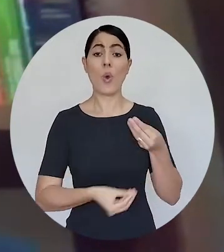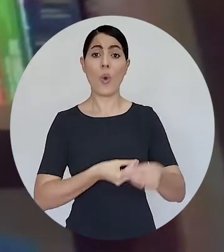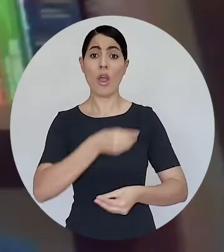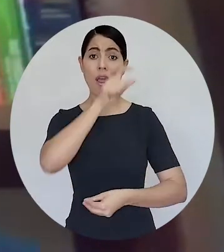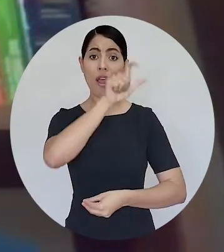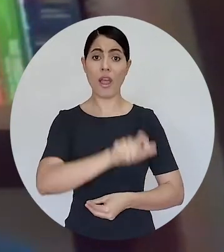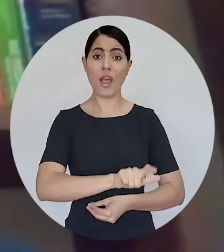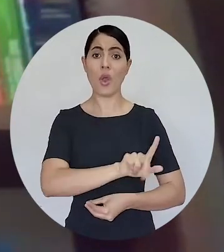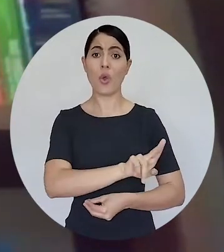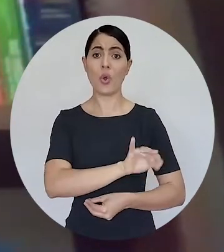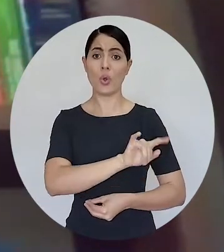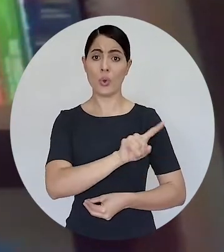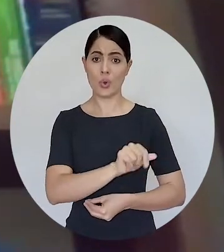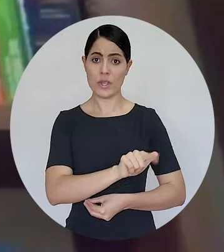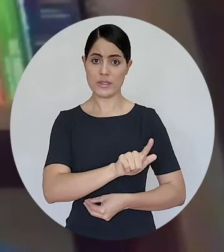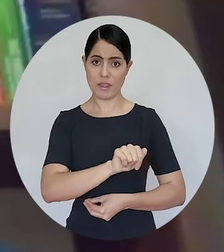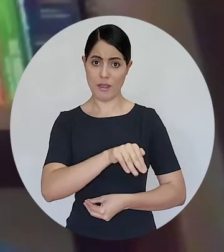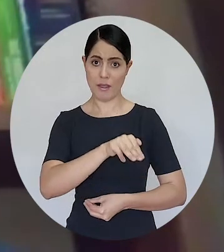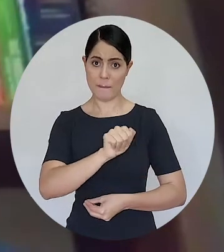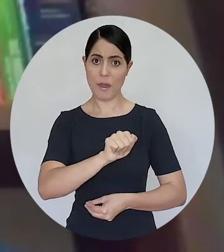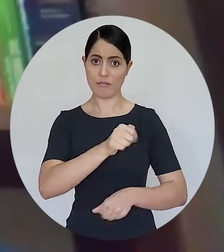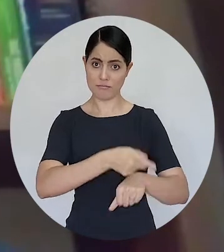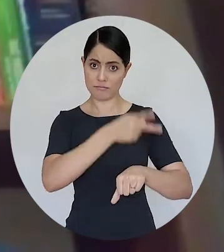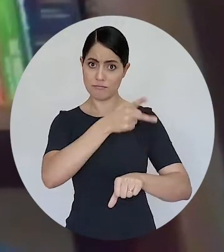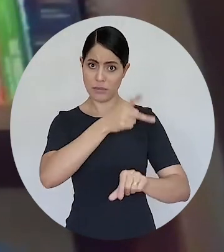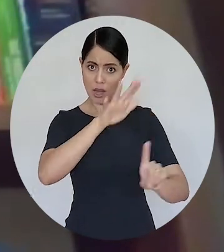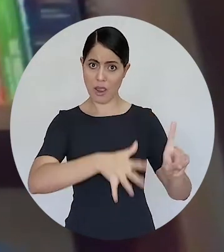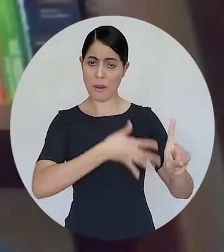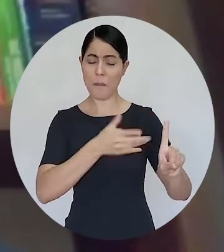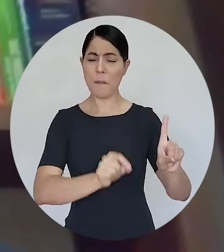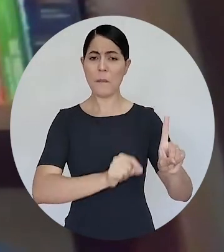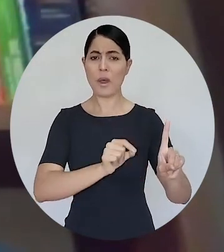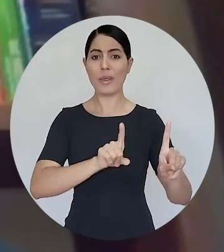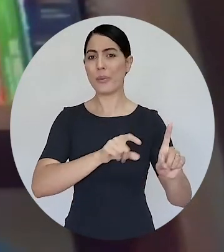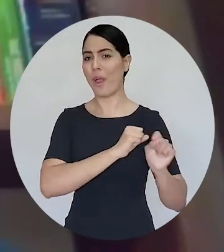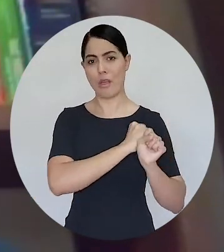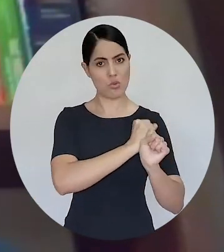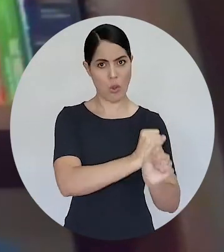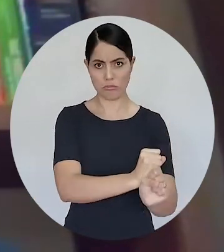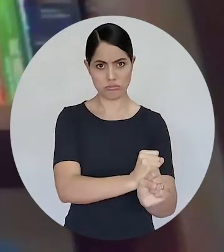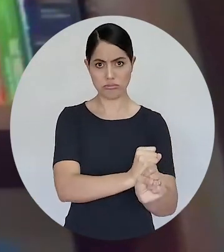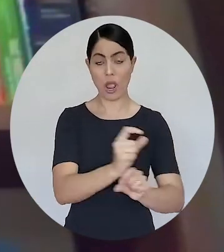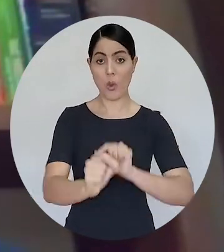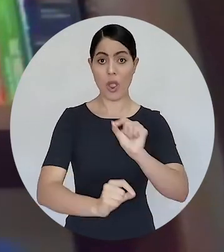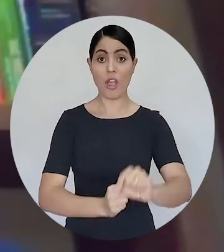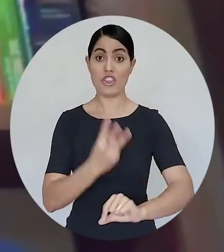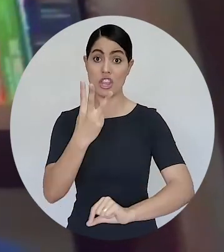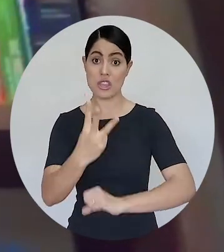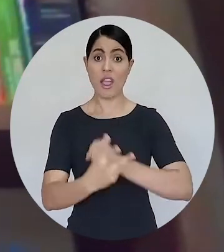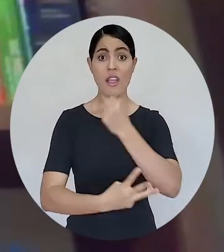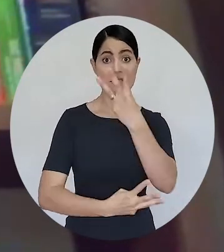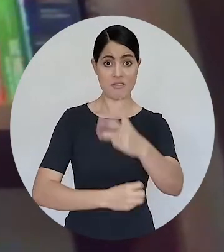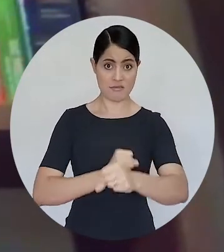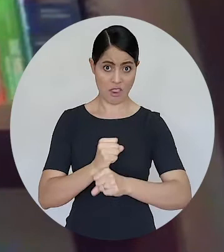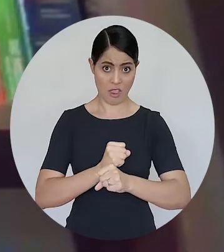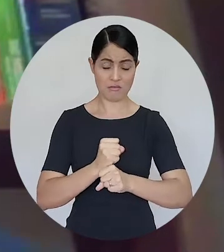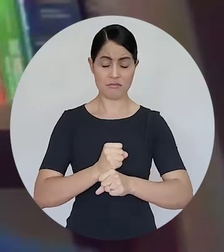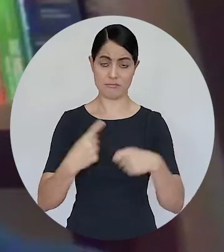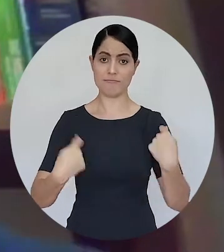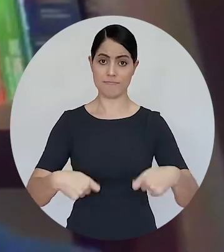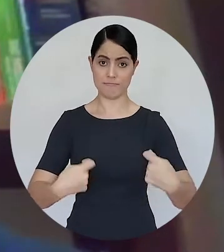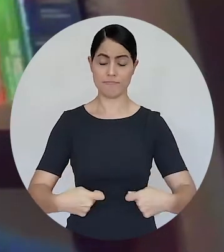criar o prêmio Luiz Gama é exatamente para... Não será um prêmio concedido anualmente, mas somente a cada 3 anos, e